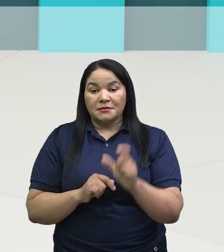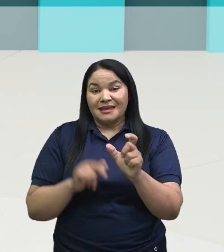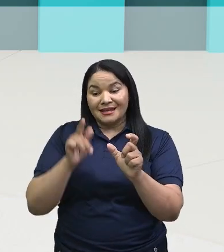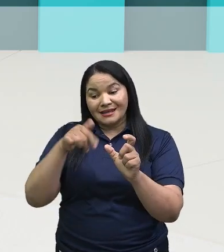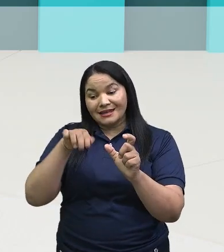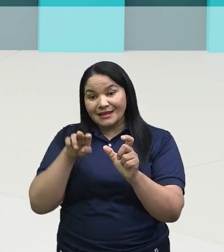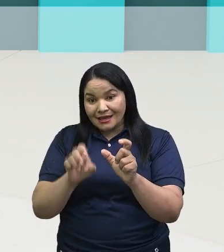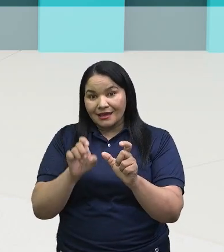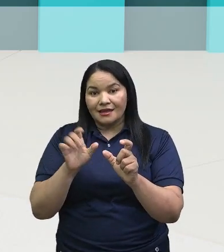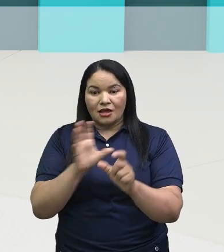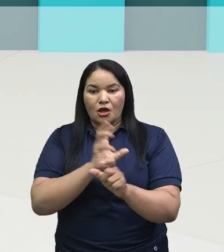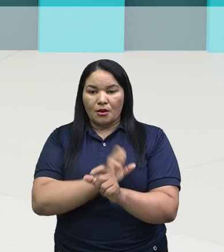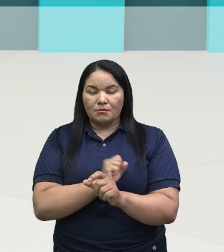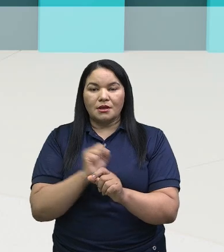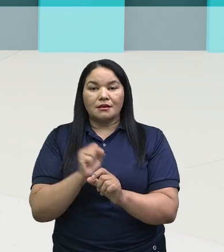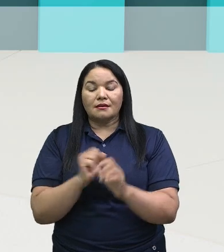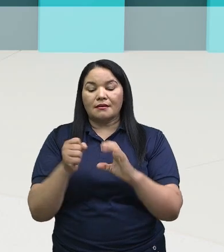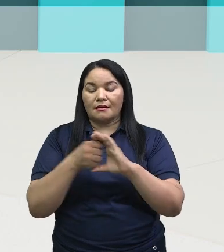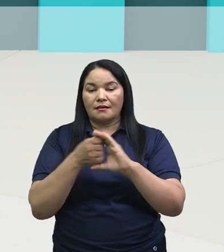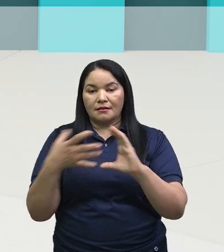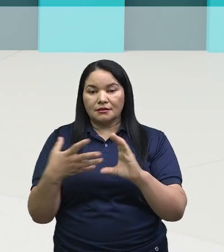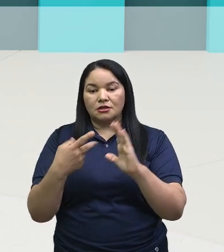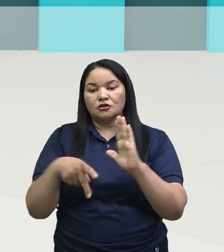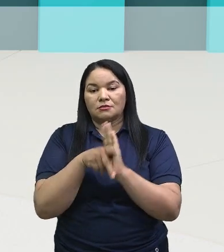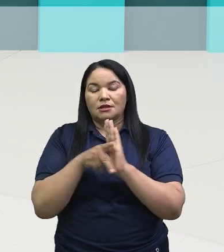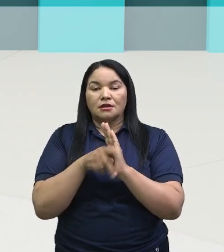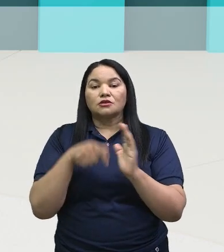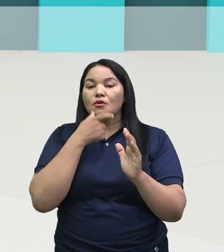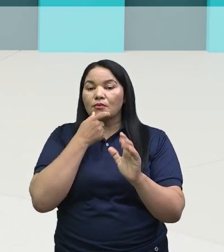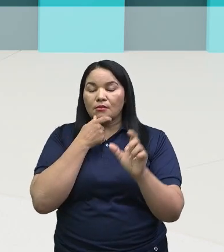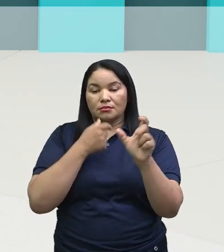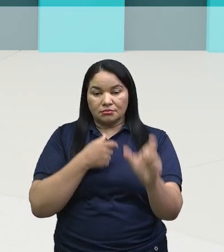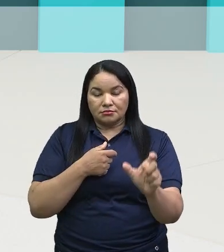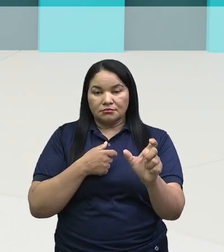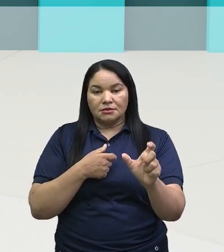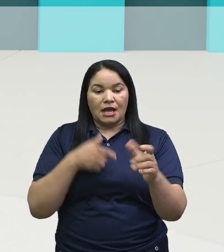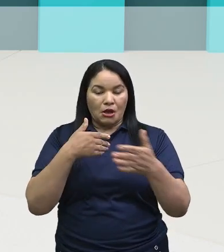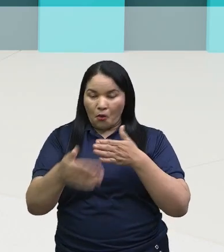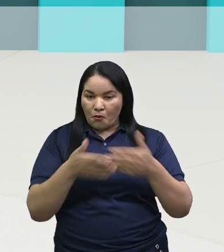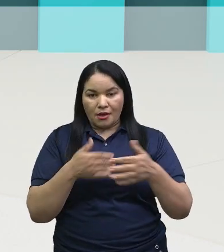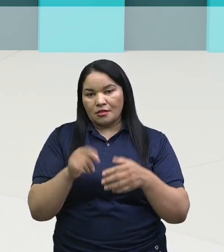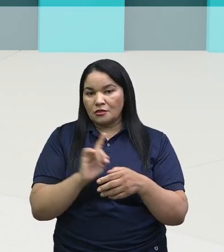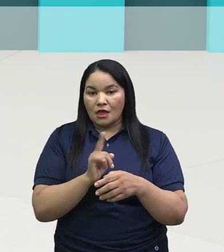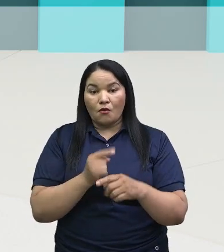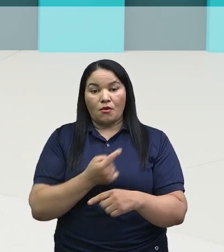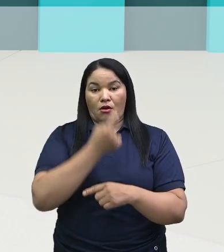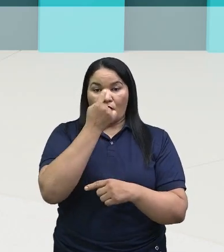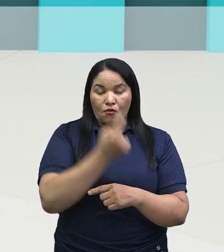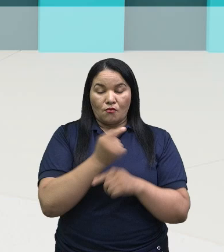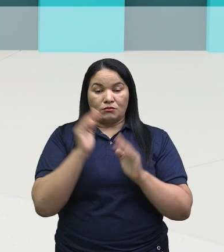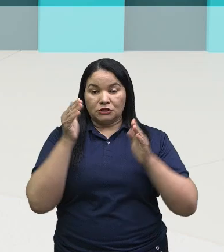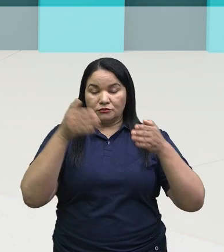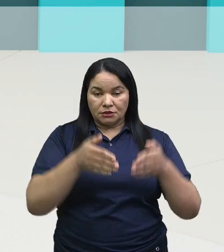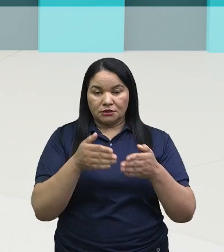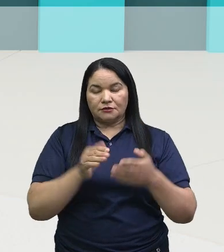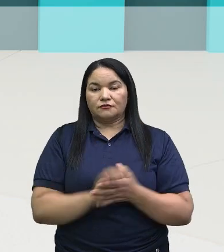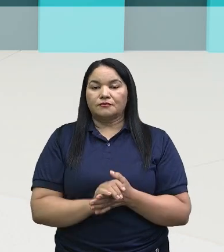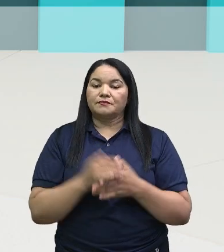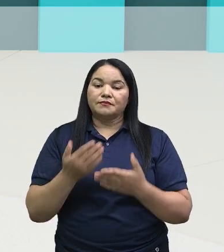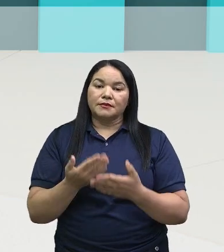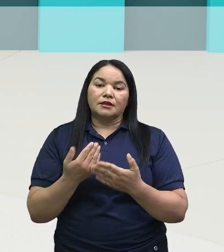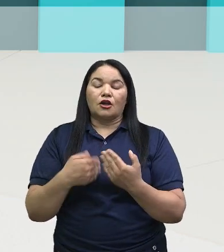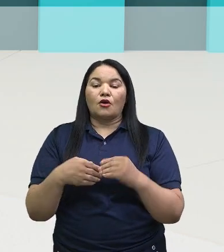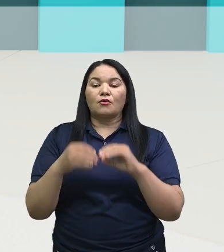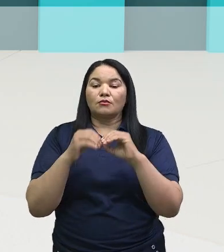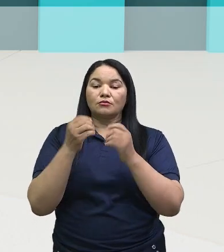dando uma característica para o menino, não é qualquer menino, é o menino que amei. É por esse motivo que ela se